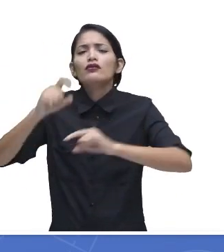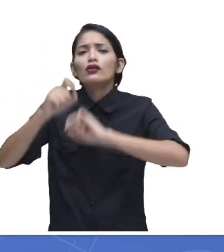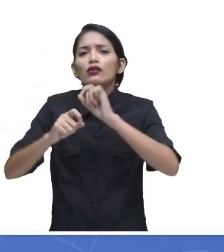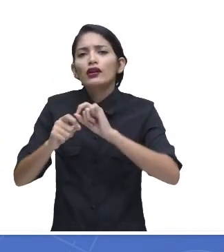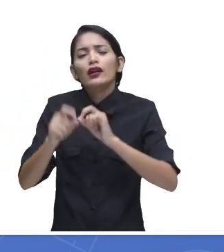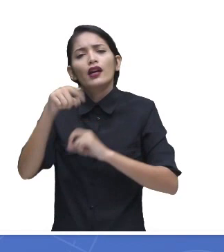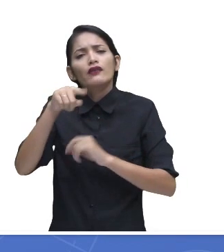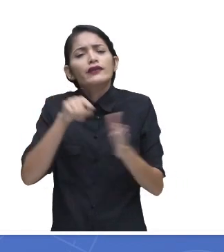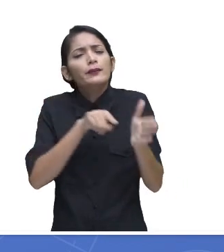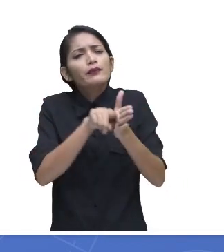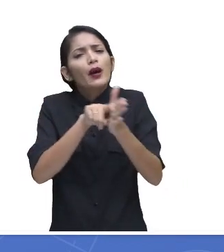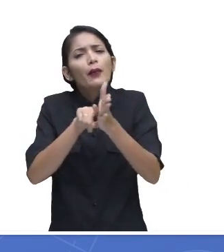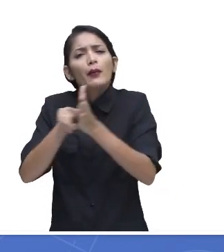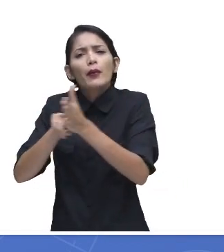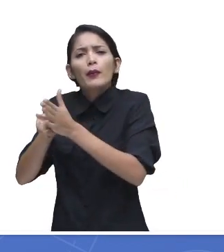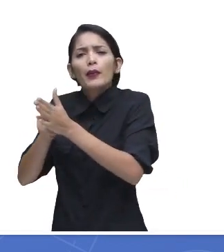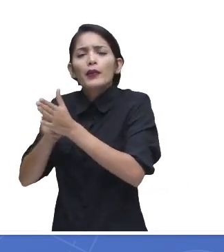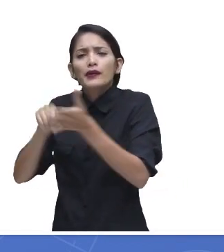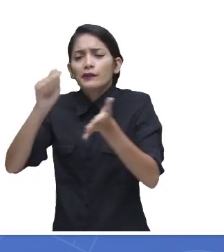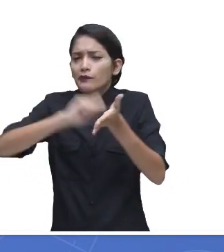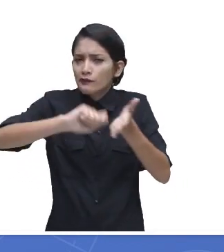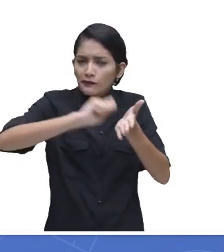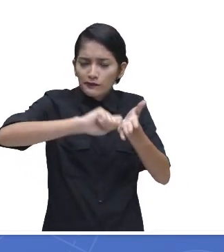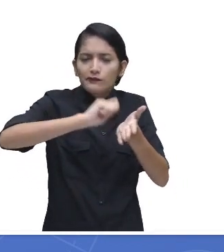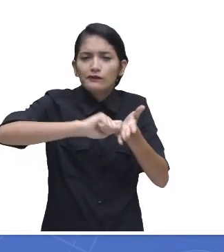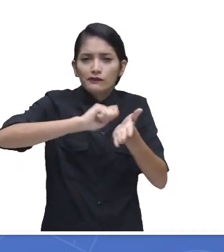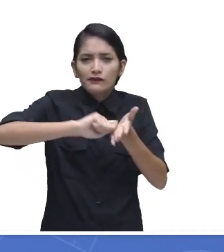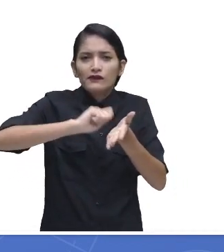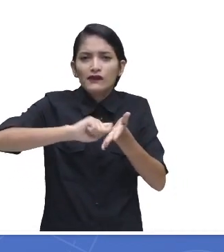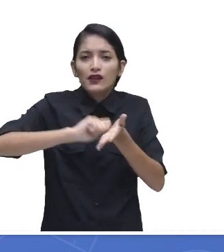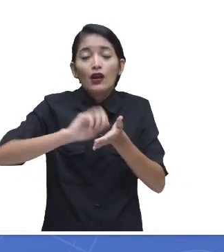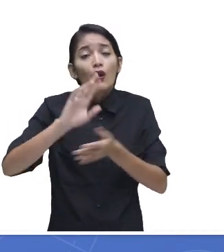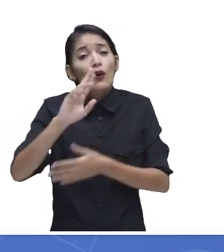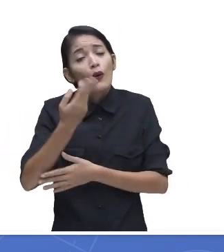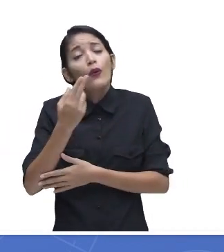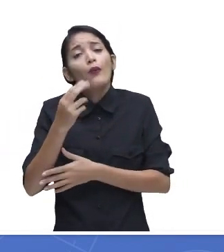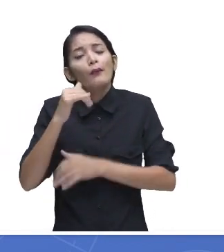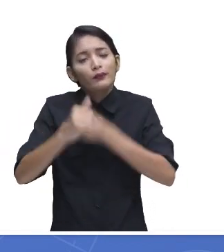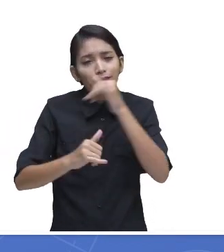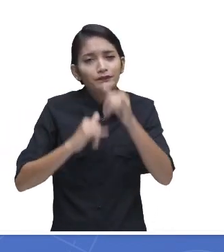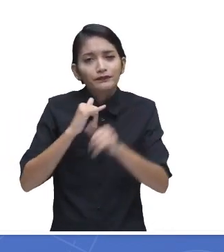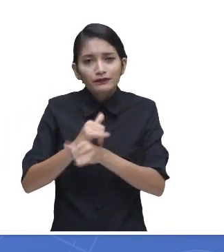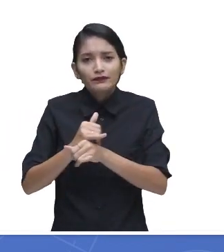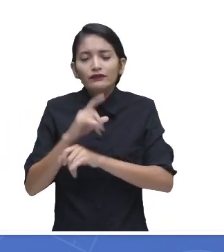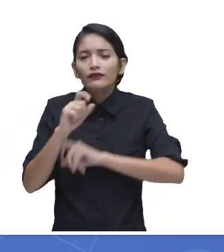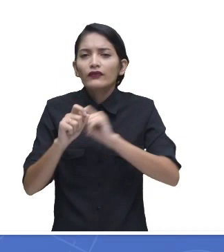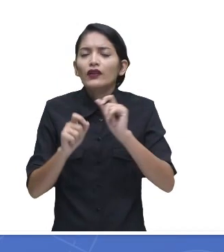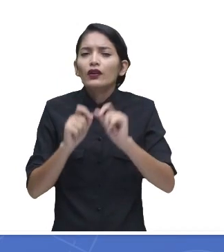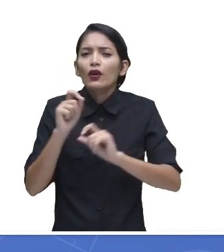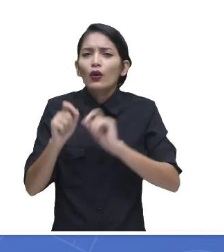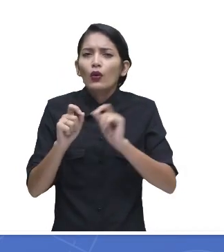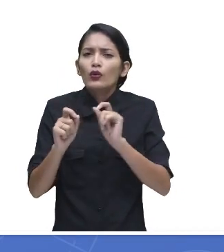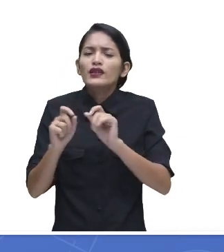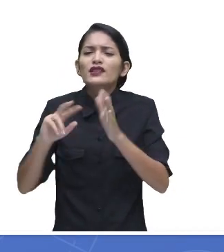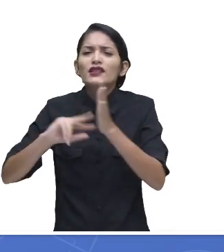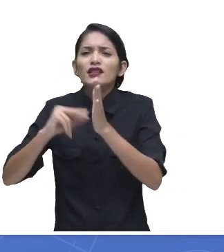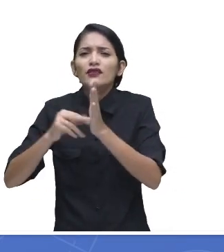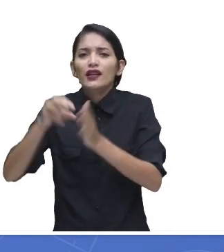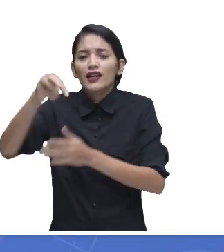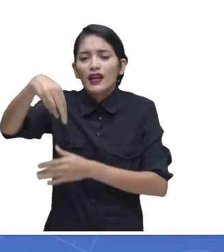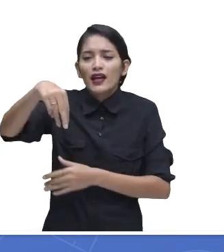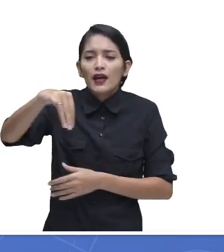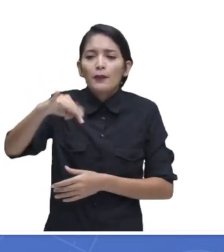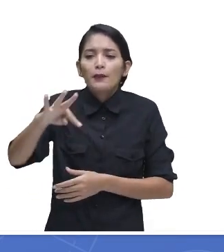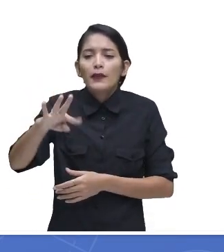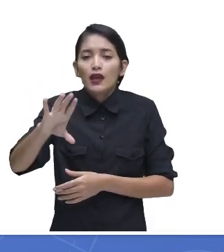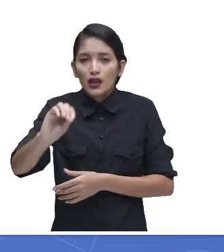vocês pesquisem aí nos apontamentos de vocês, ou mesmo na internet, né? O que foi o mito da caverna, tá bom? Então, vocês